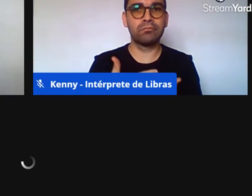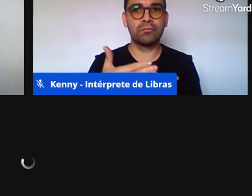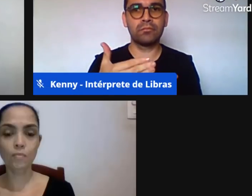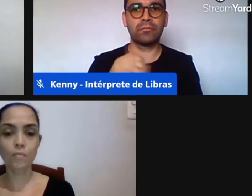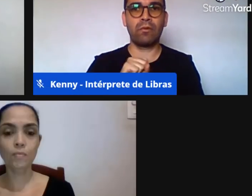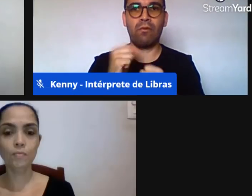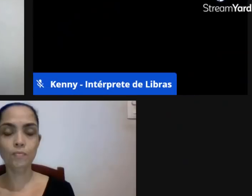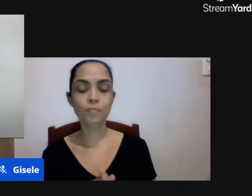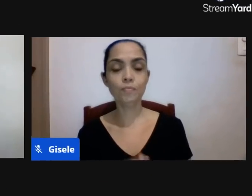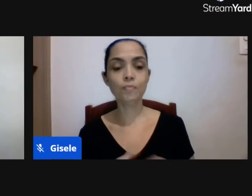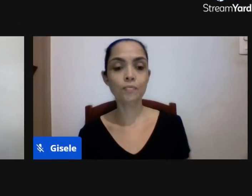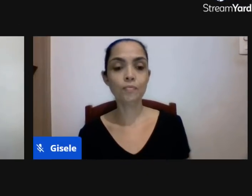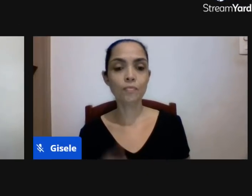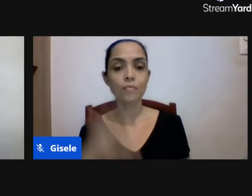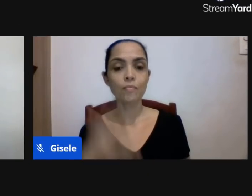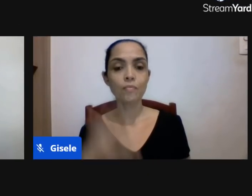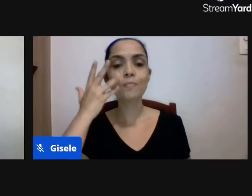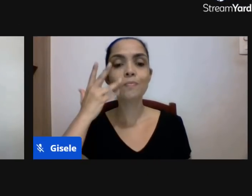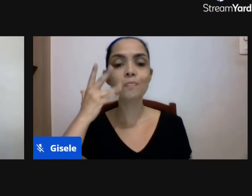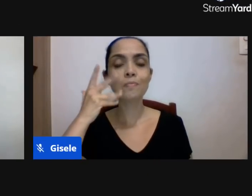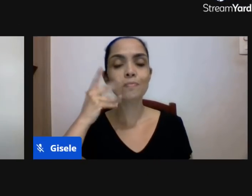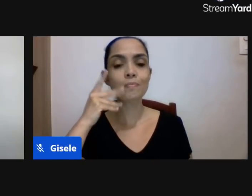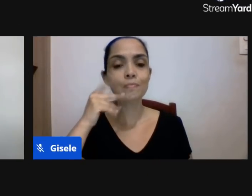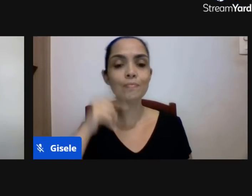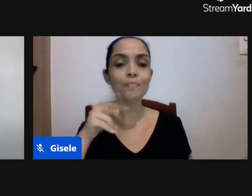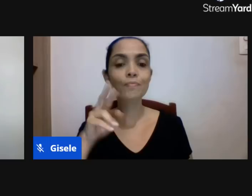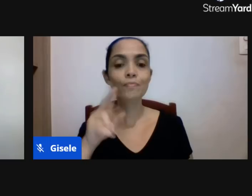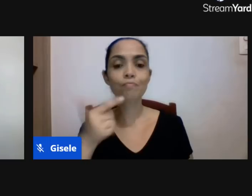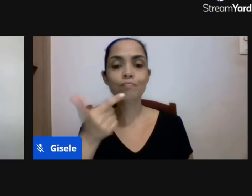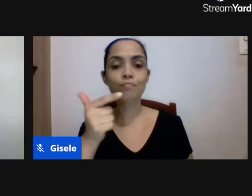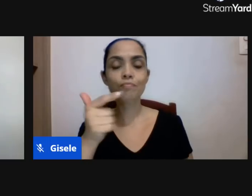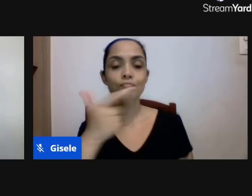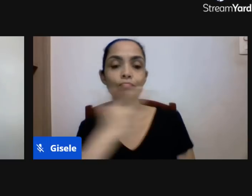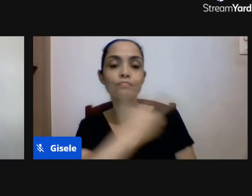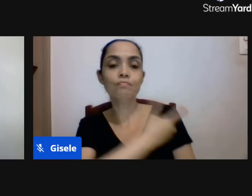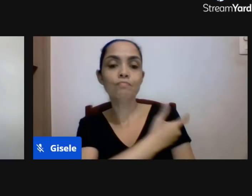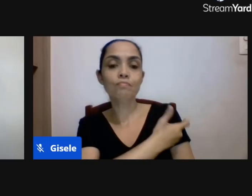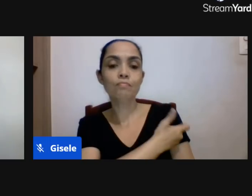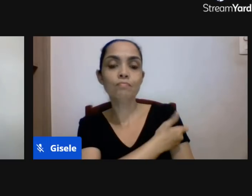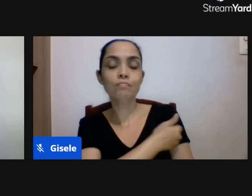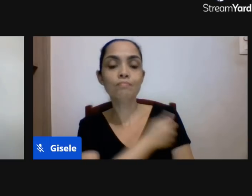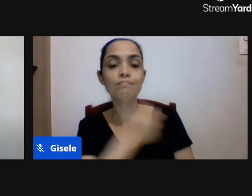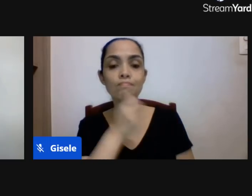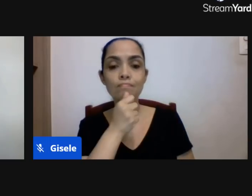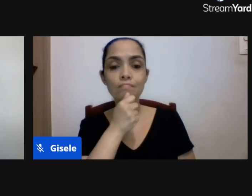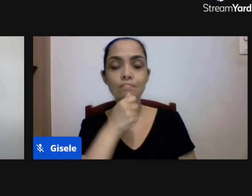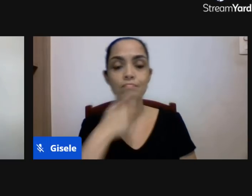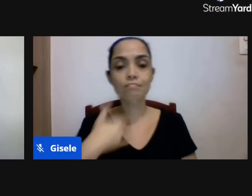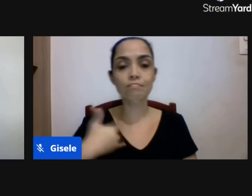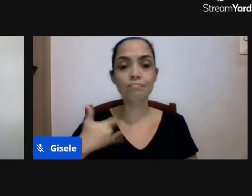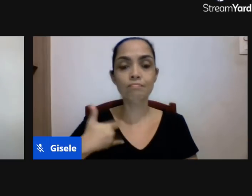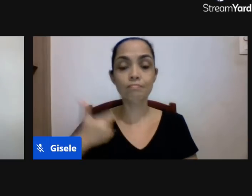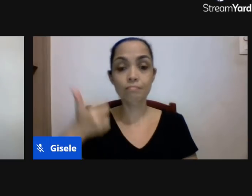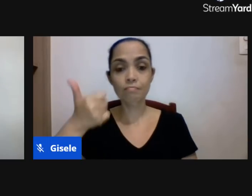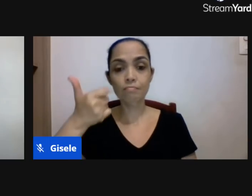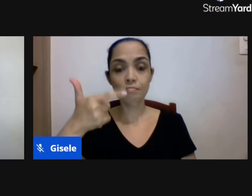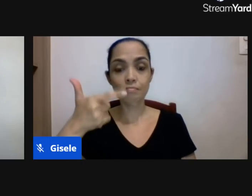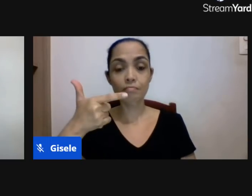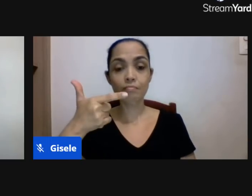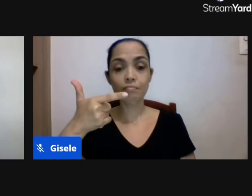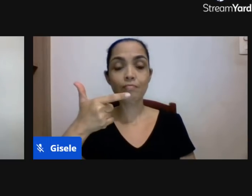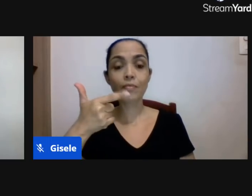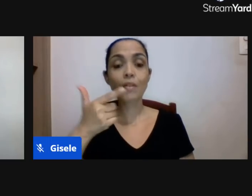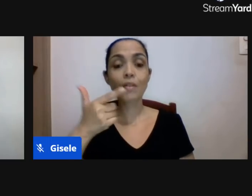não estavam vacinadas, crianças menores de 12 anos. Então, a gente tem que pensar muito antes de abolir